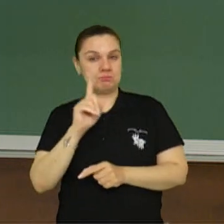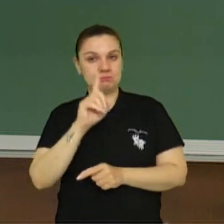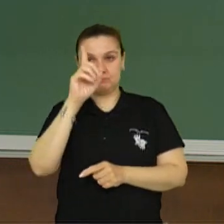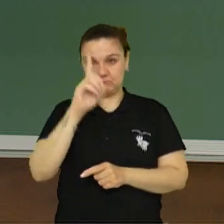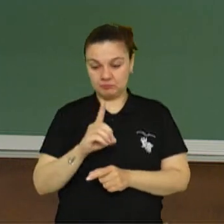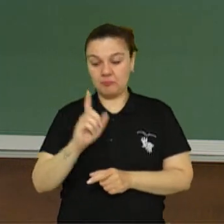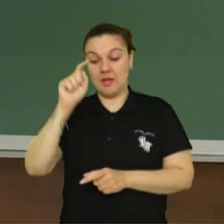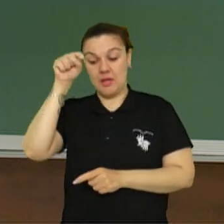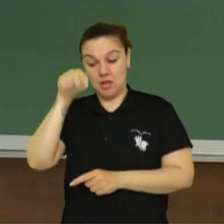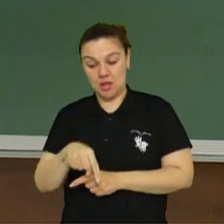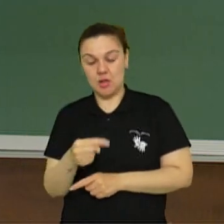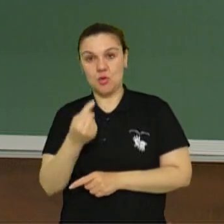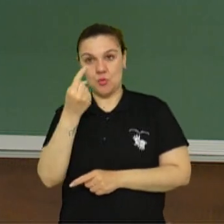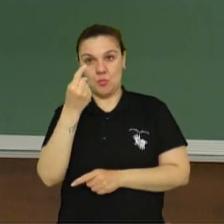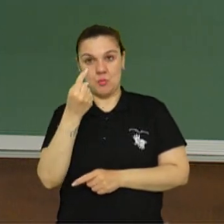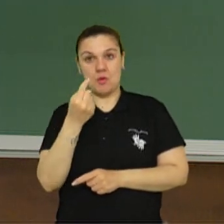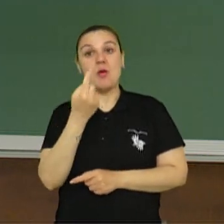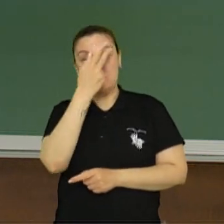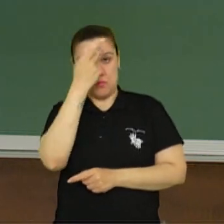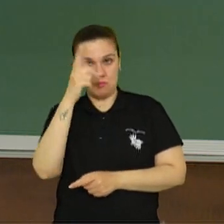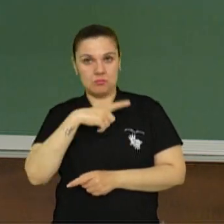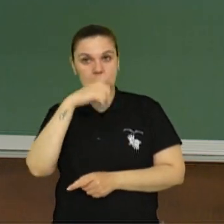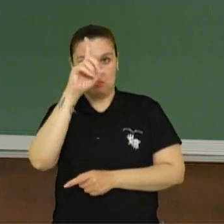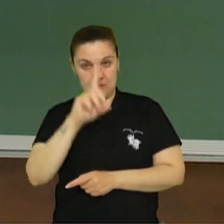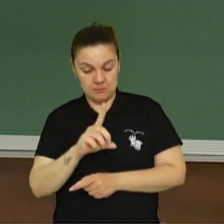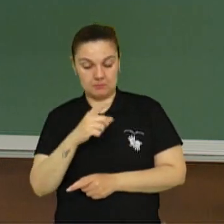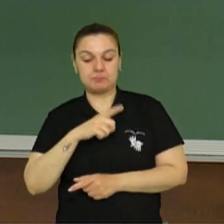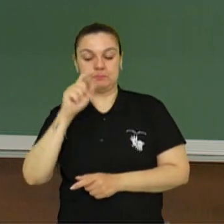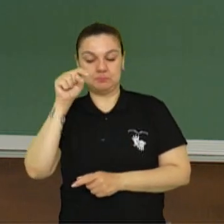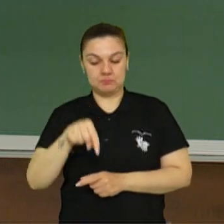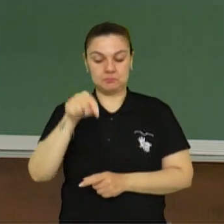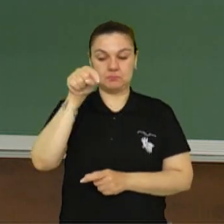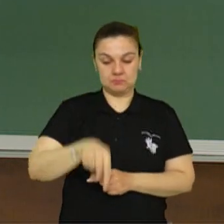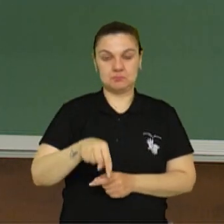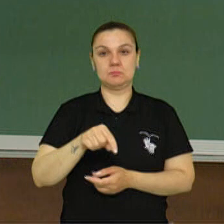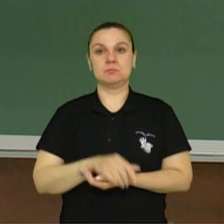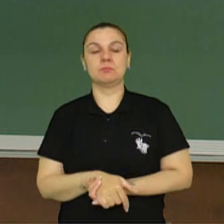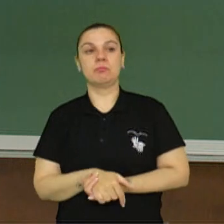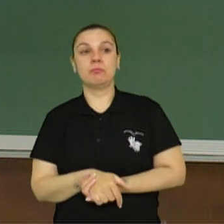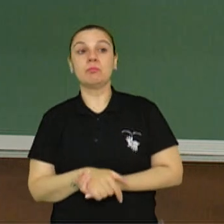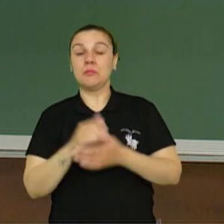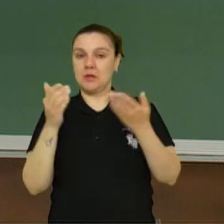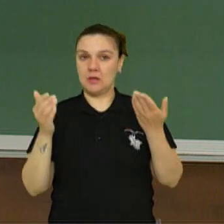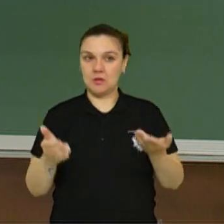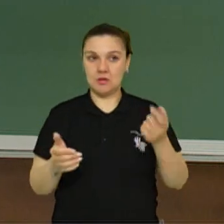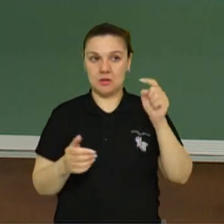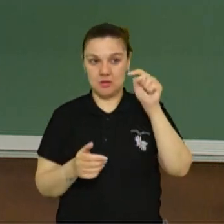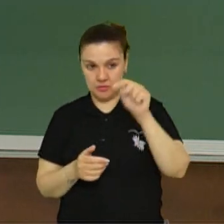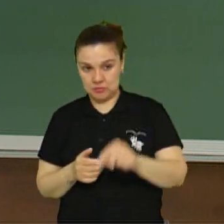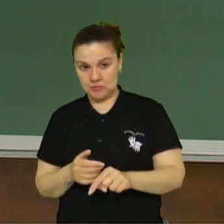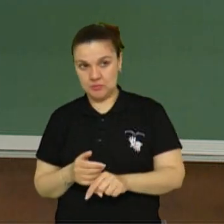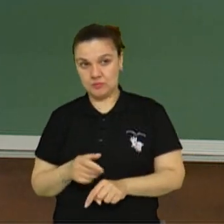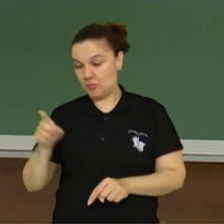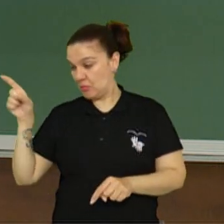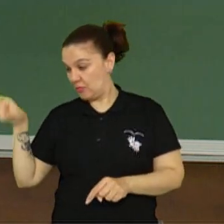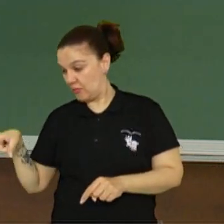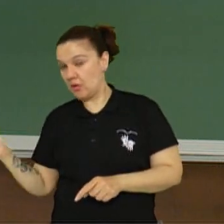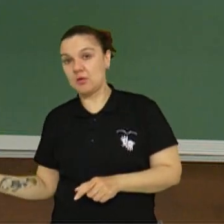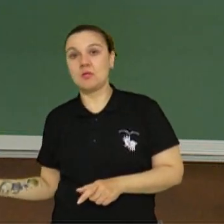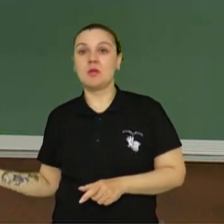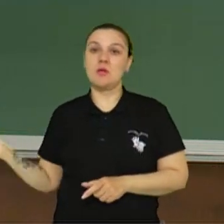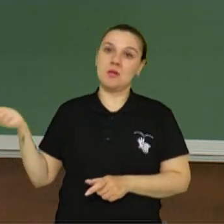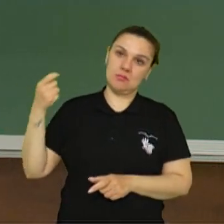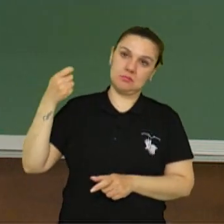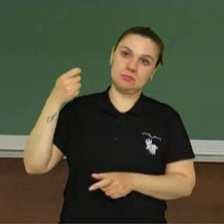ela pode quicar 2 vezes. Né? No tênis que não é para deficientes, ela só pode uma. Inclusive, ela pode quicar uma vez dentro, uma vez fora, e